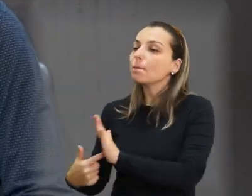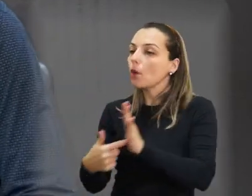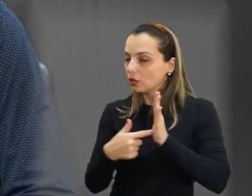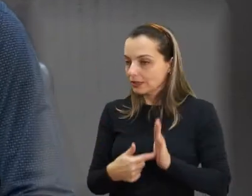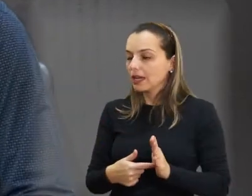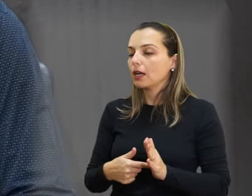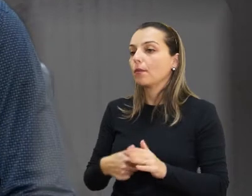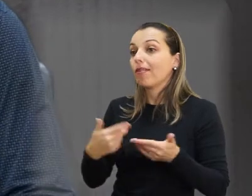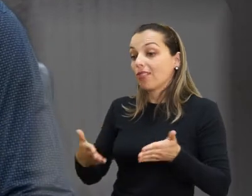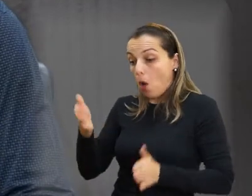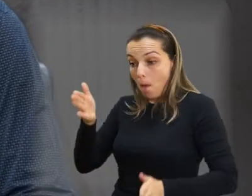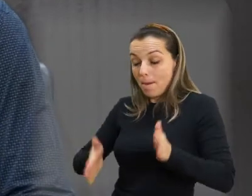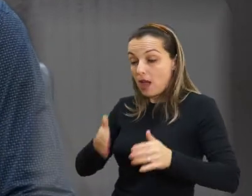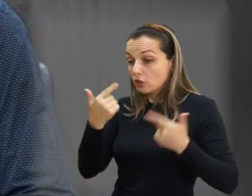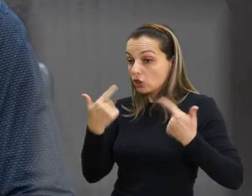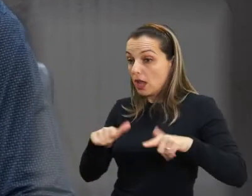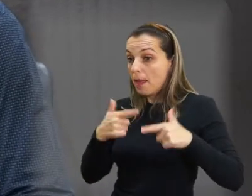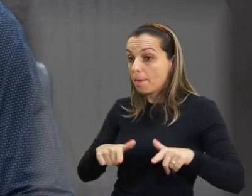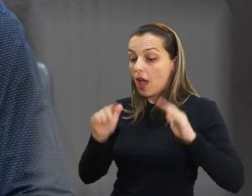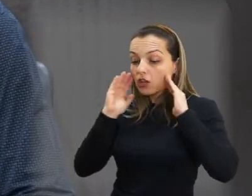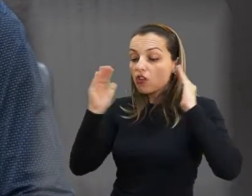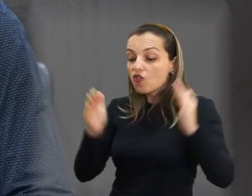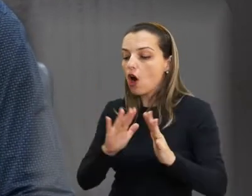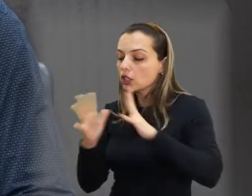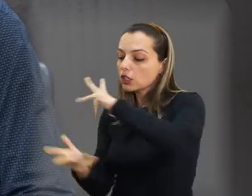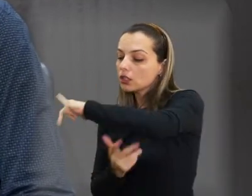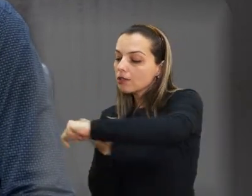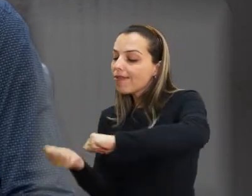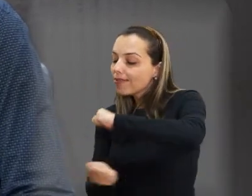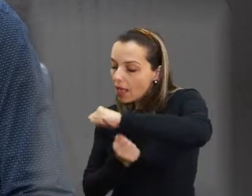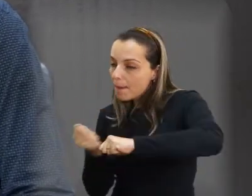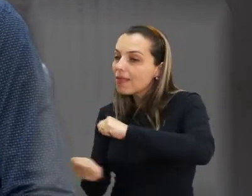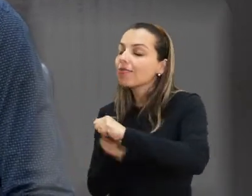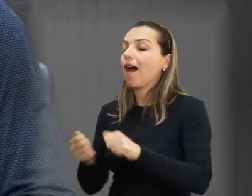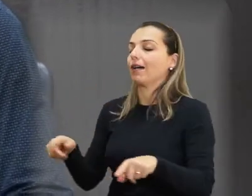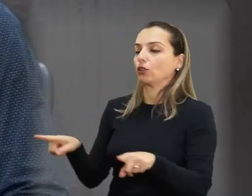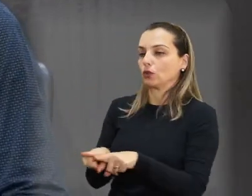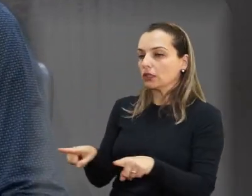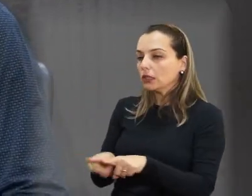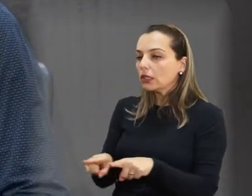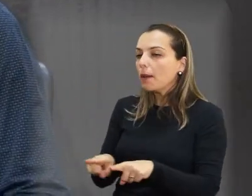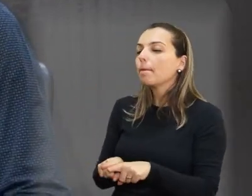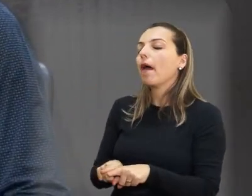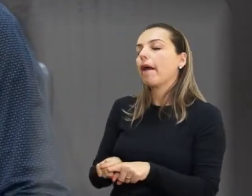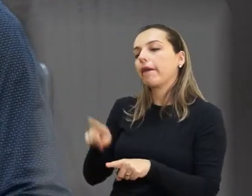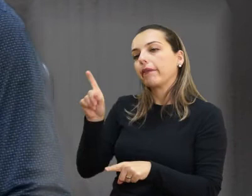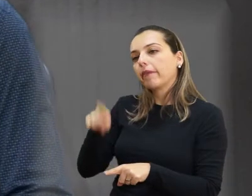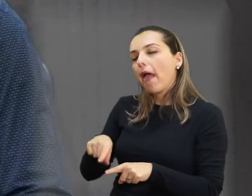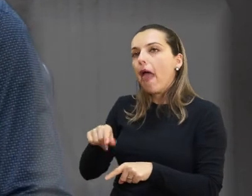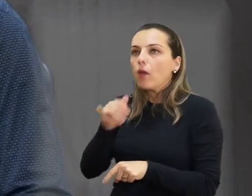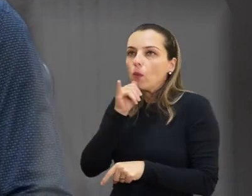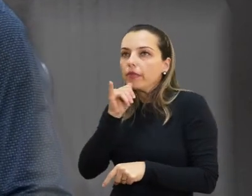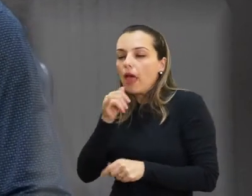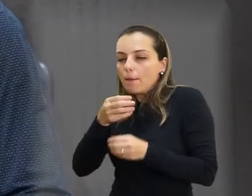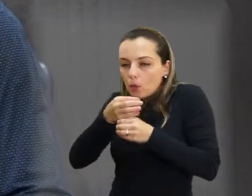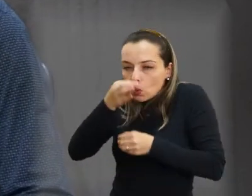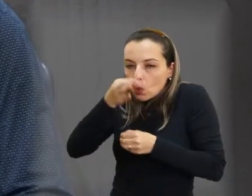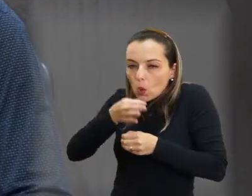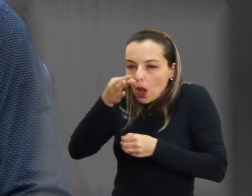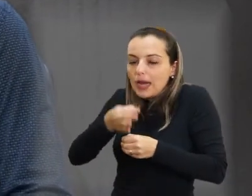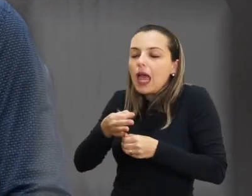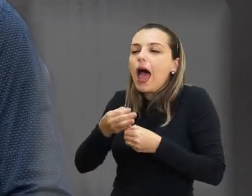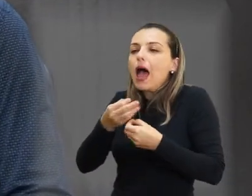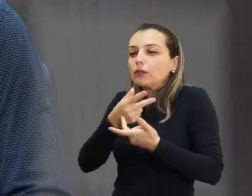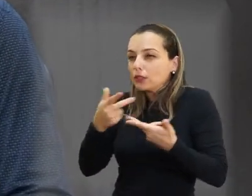cidade. E assim, o nosso mandato é muito pautado na sustentabilidade também, diga-se o que nós comentamos no outro vereadorização sobre os canudinhos e tudo